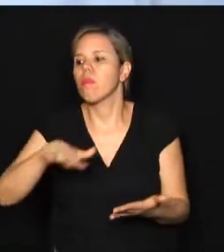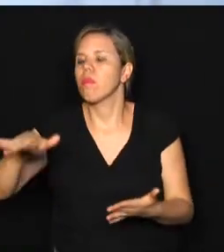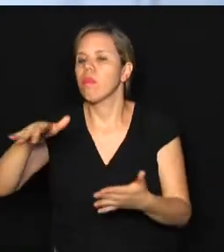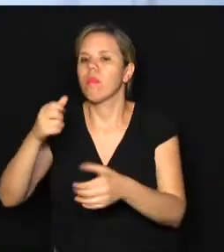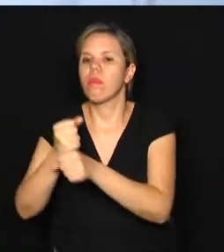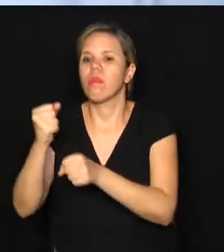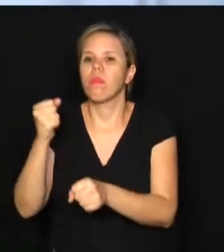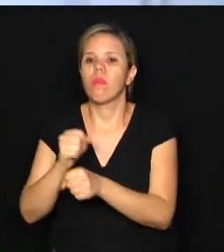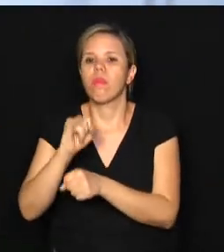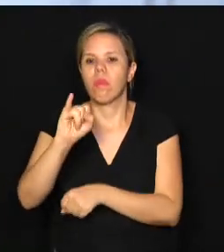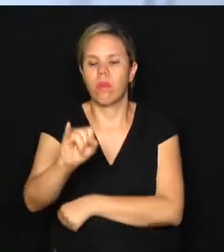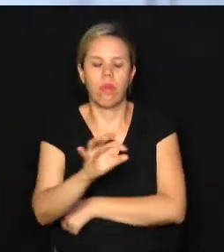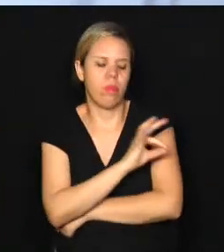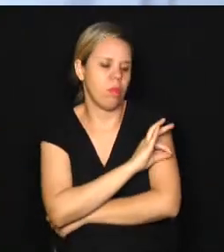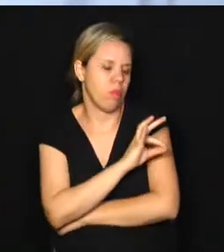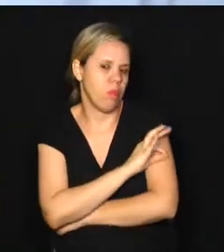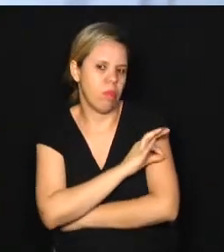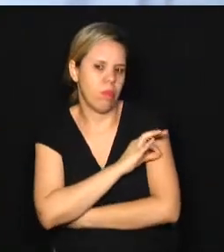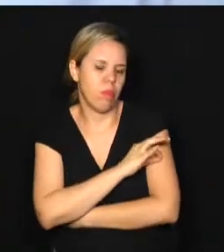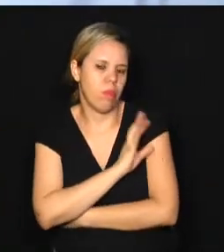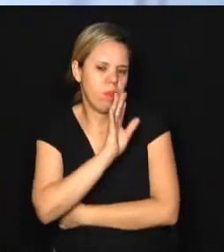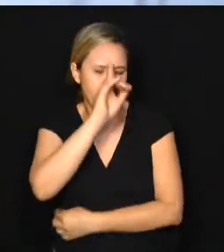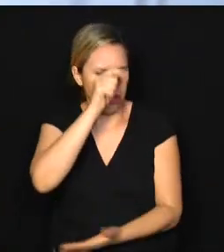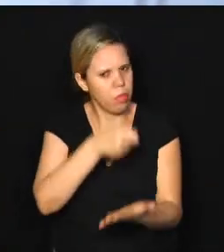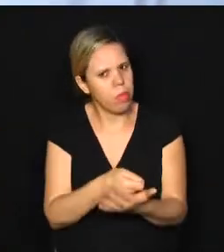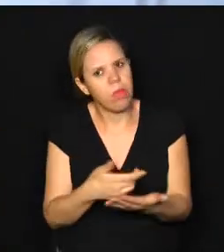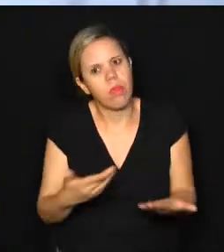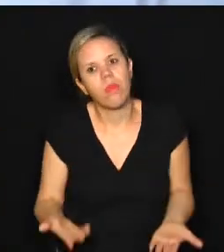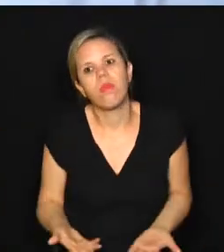se a prefeitura já determinou